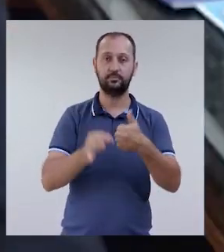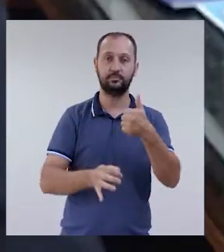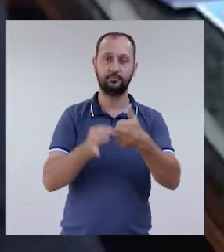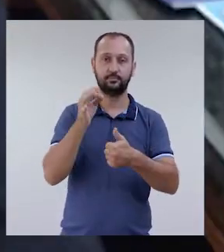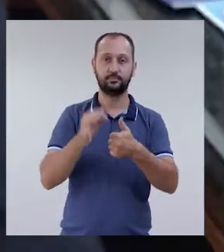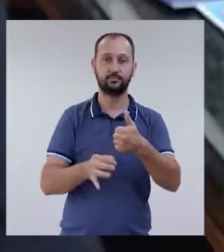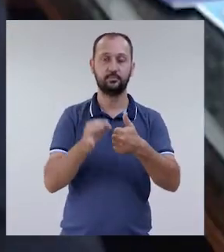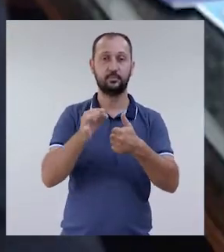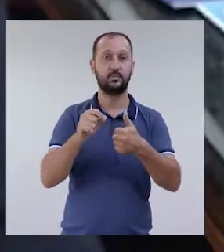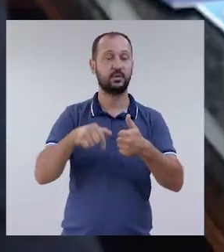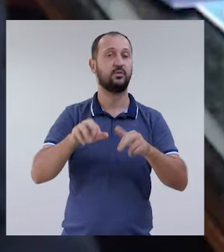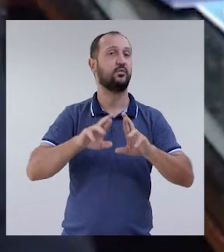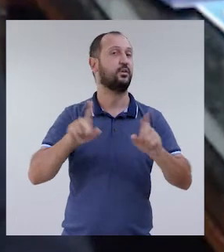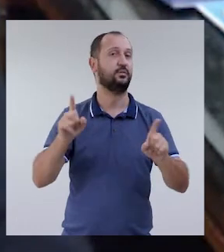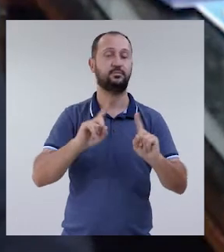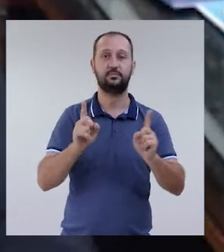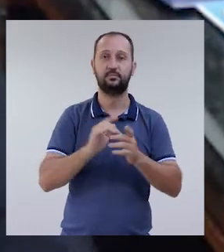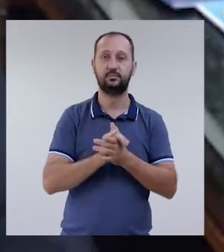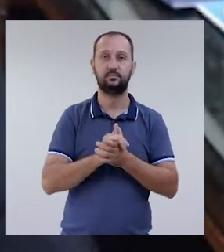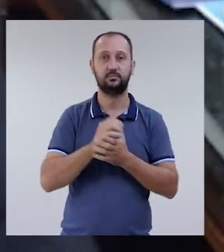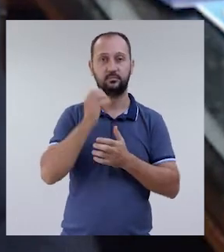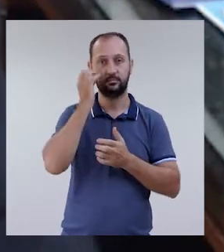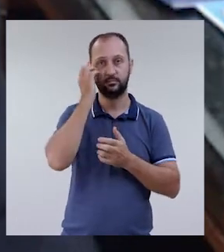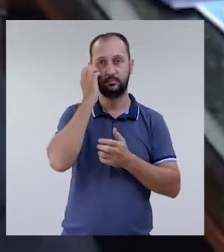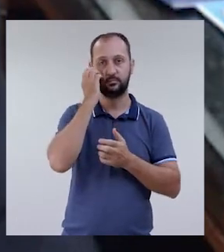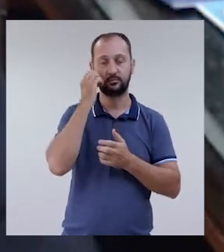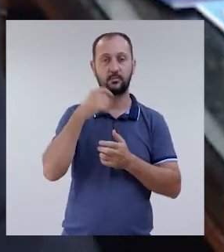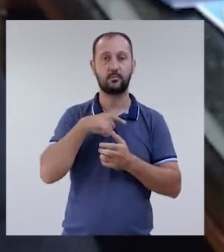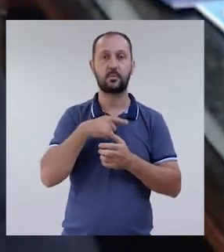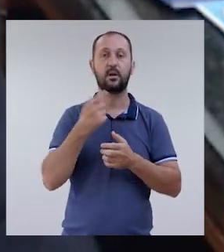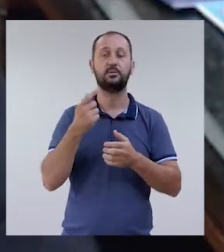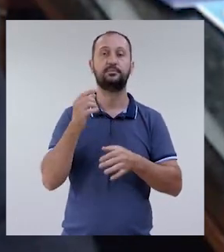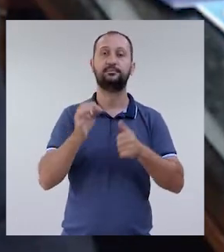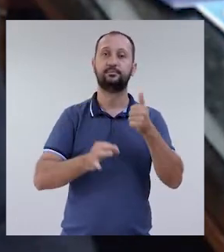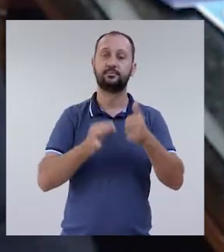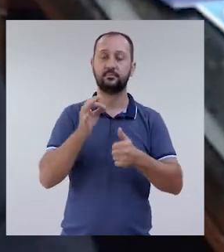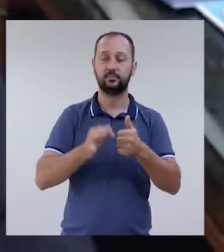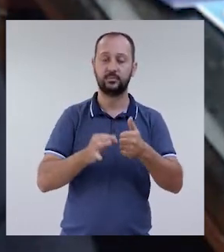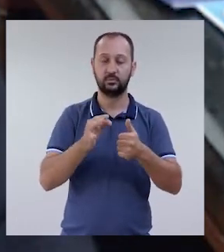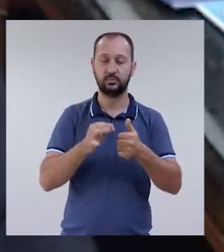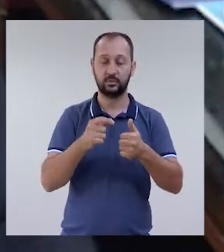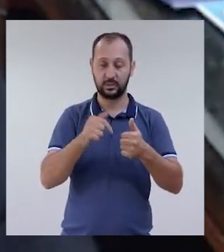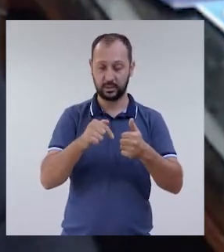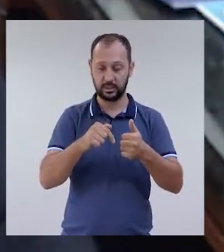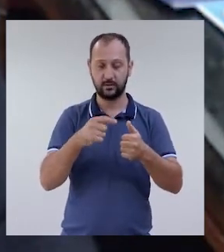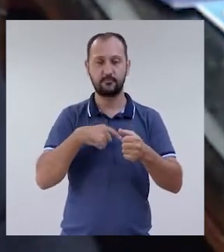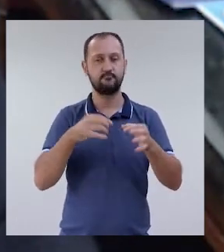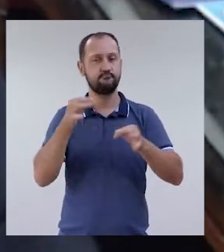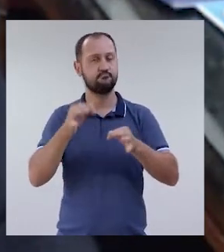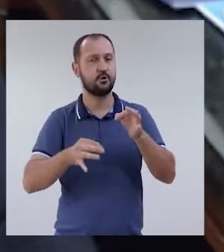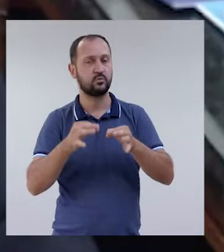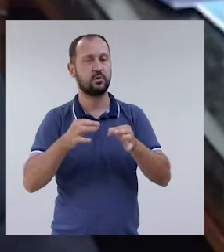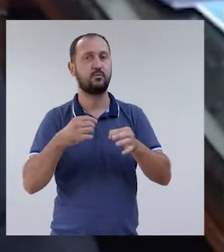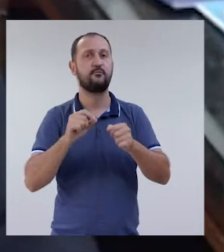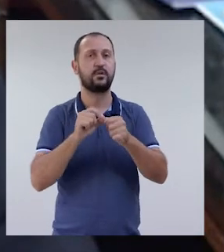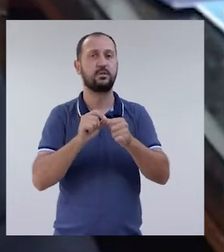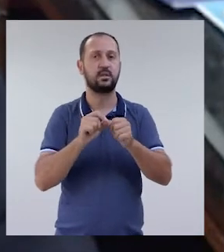no Tribunal de Justiça não foi diferente. As sessões de julgamento estão sendo realizadas de